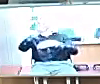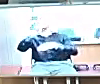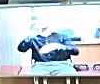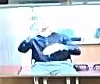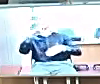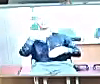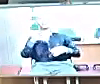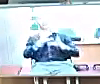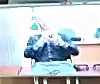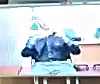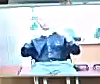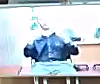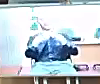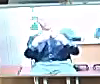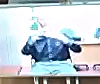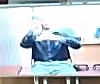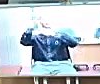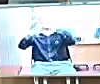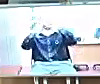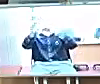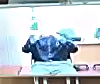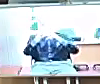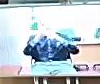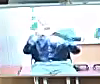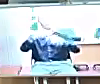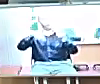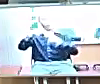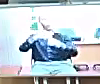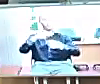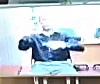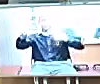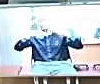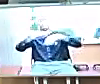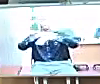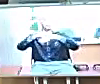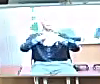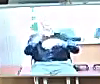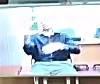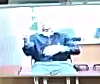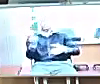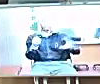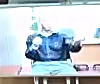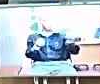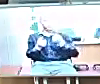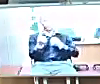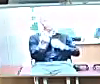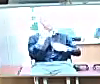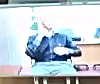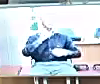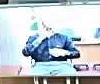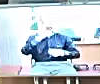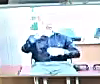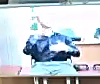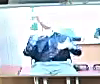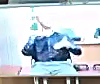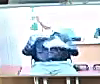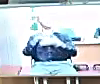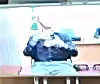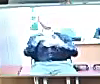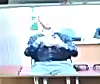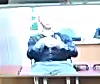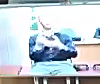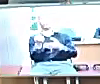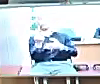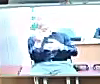comitê de desenvolvimento econômico pra sempre discutindo a atração desses investimentos mas sempre limitado essa questão de benefício fiscal